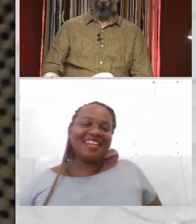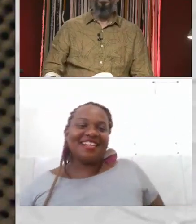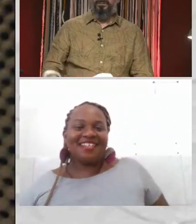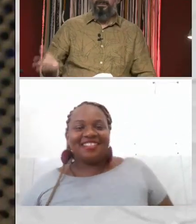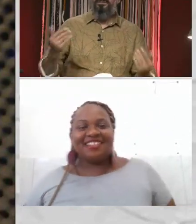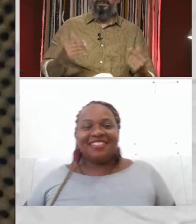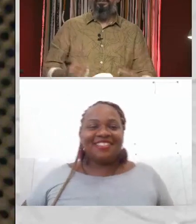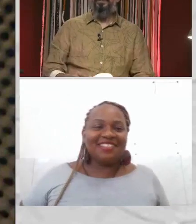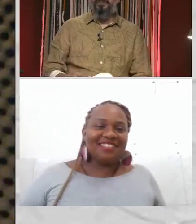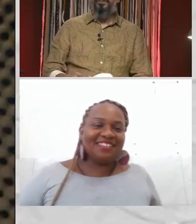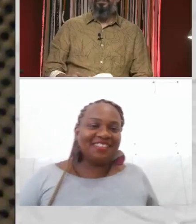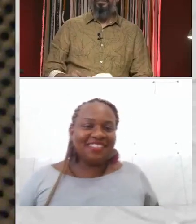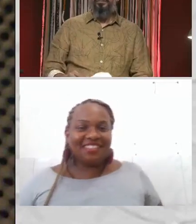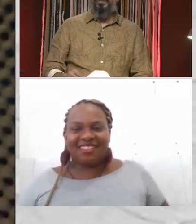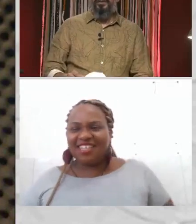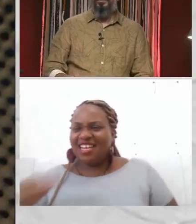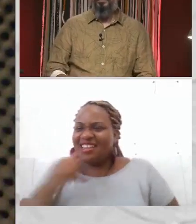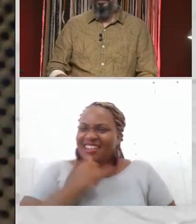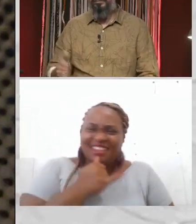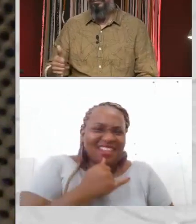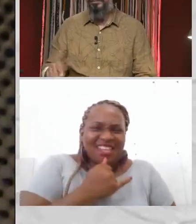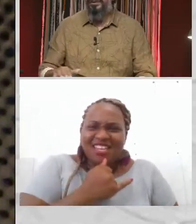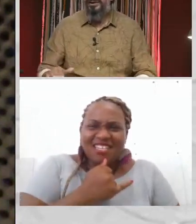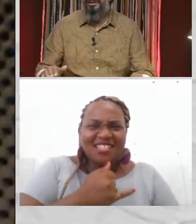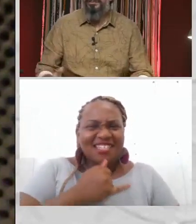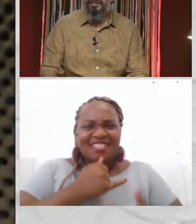Acabar com a tristeza,